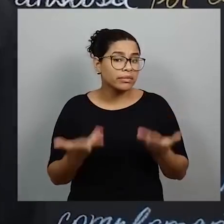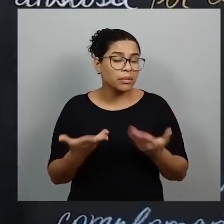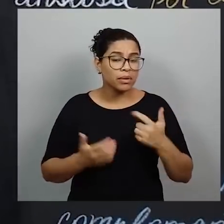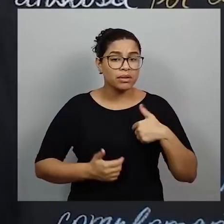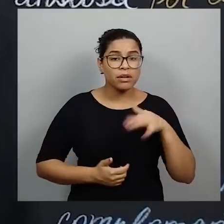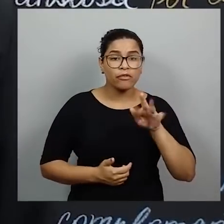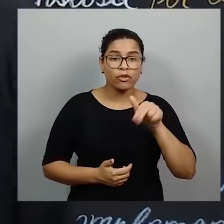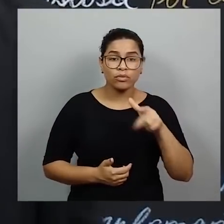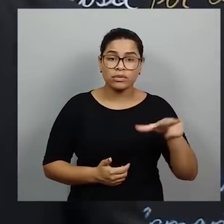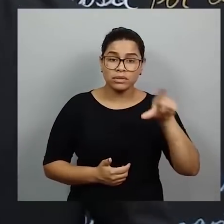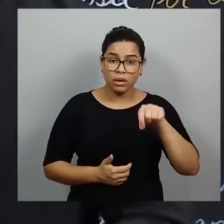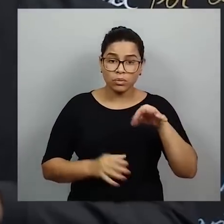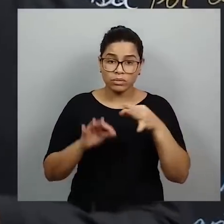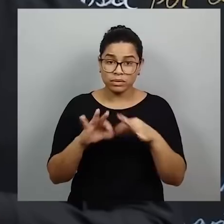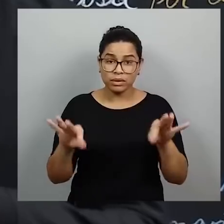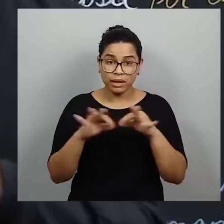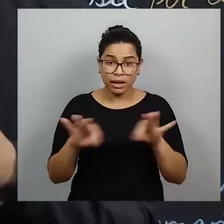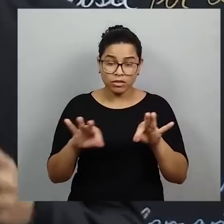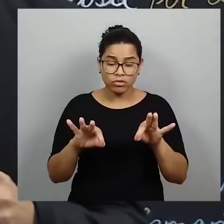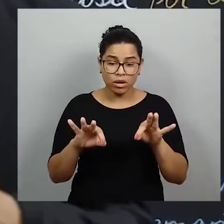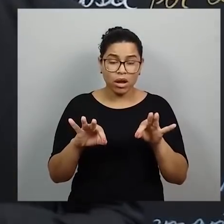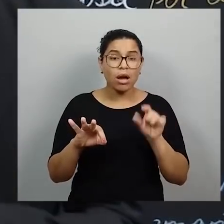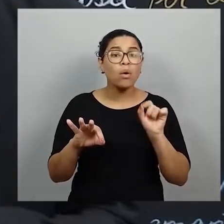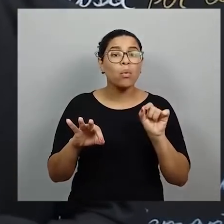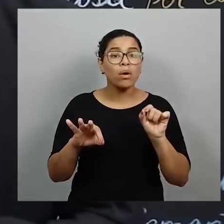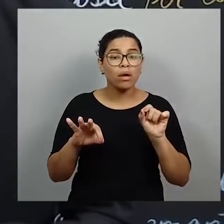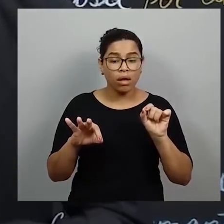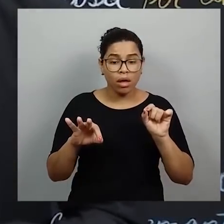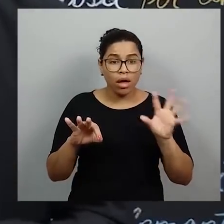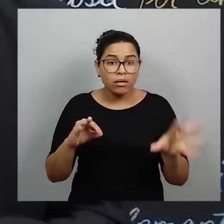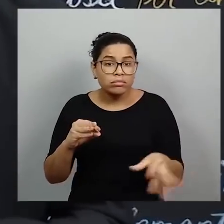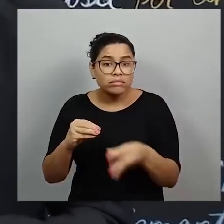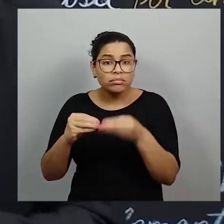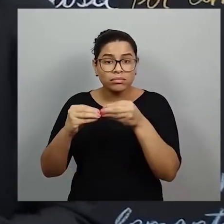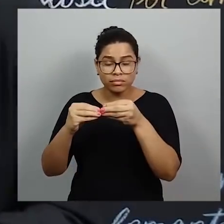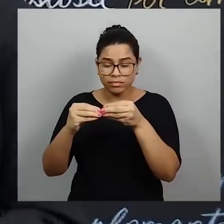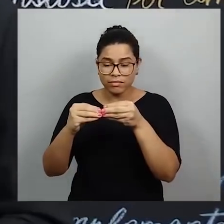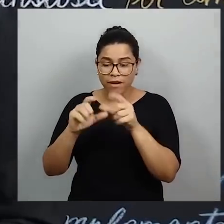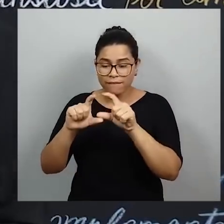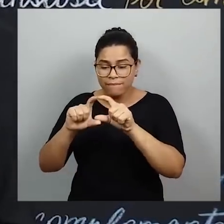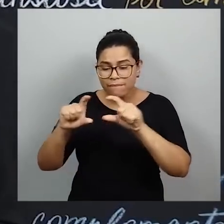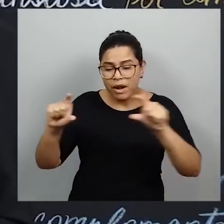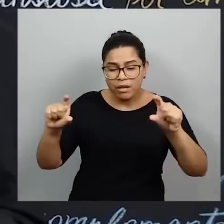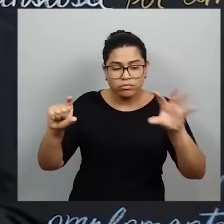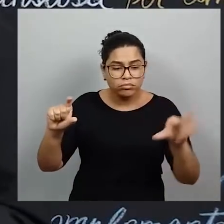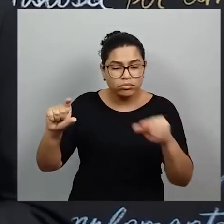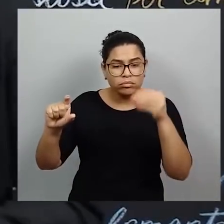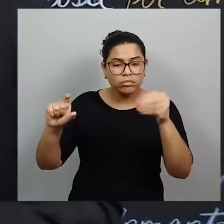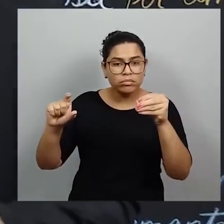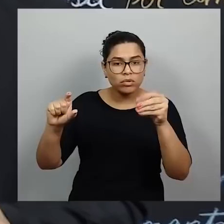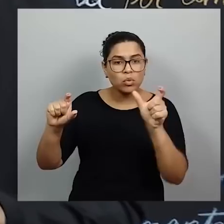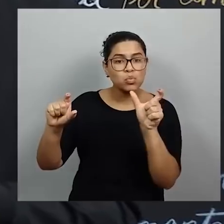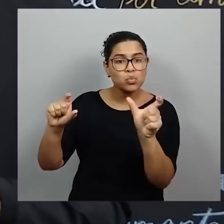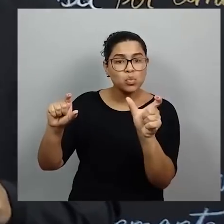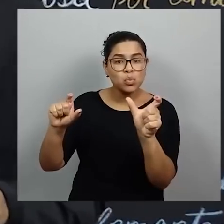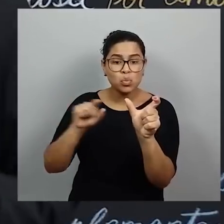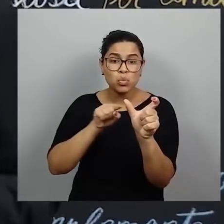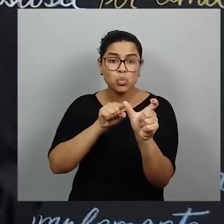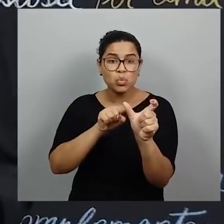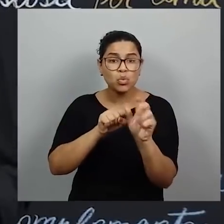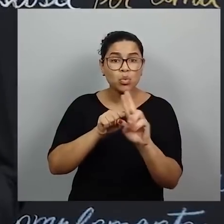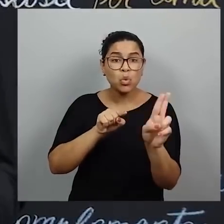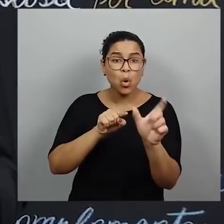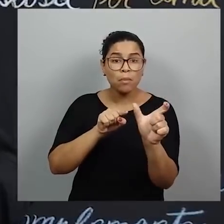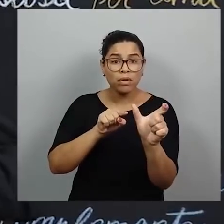essa função sintática, complementa o sentido de nomes que a gente chama de nomes transitivos, ou seja, são nomes